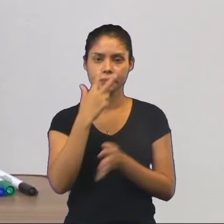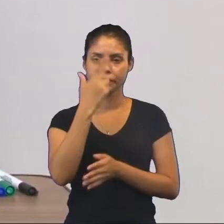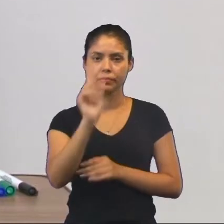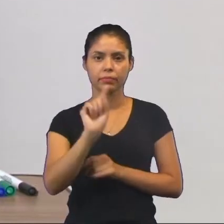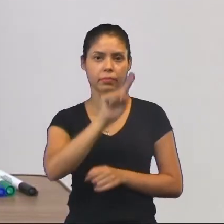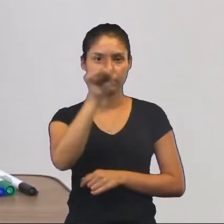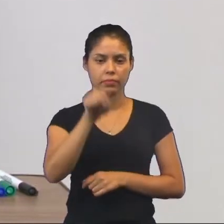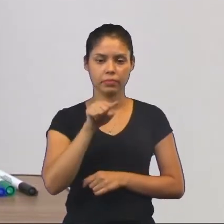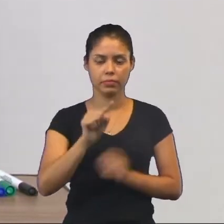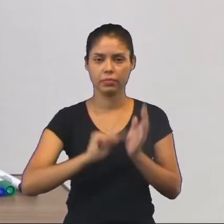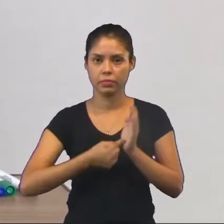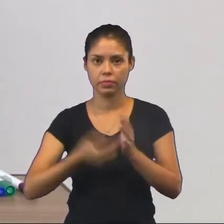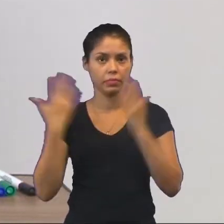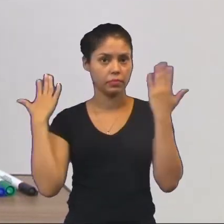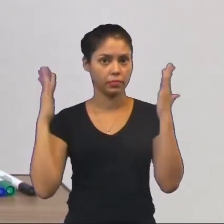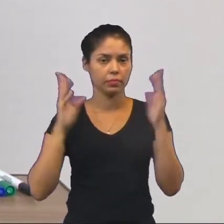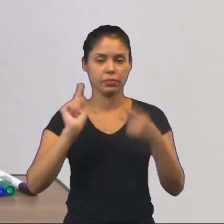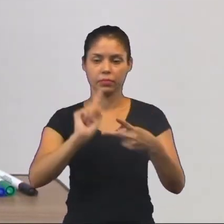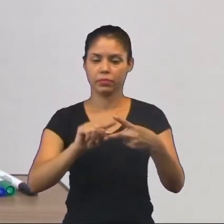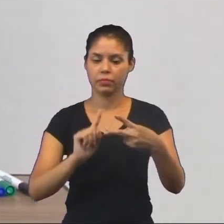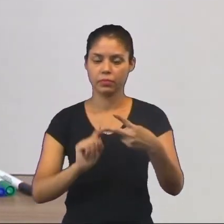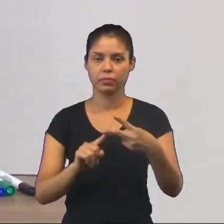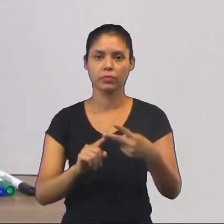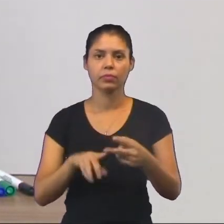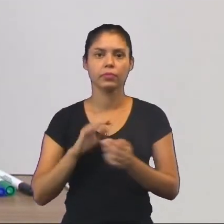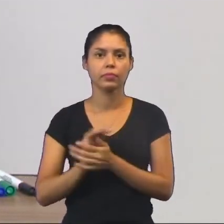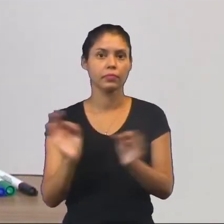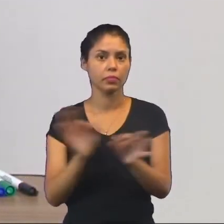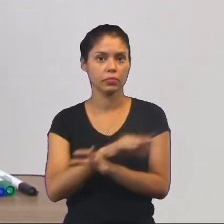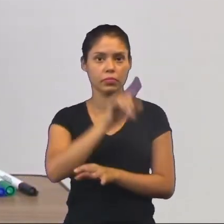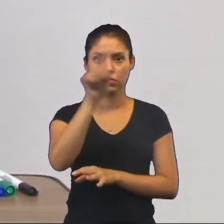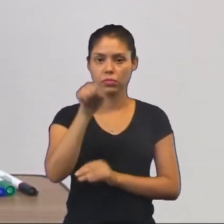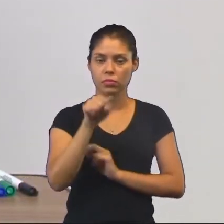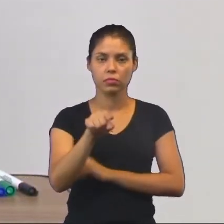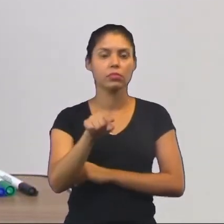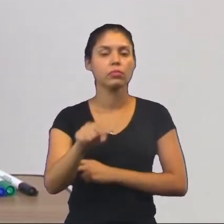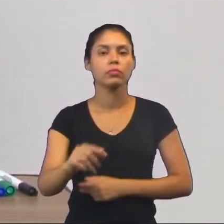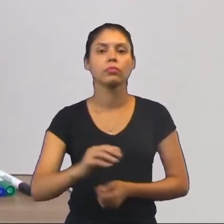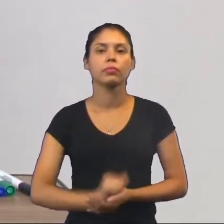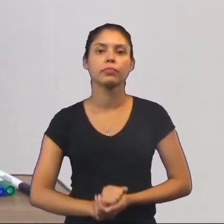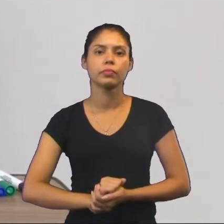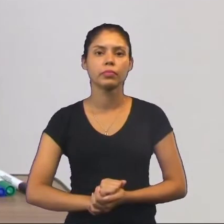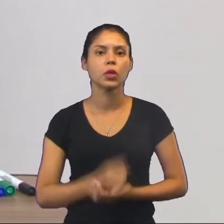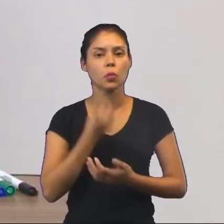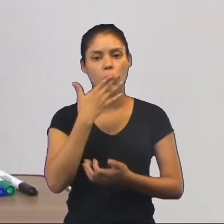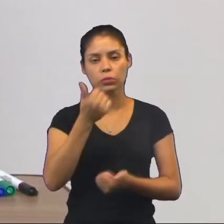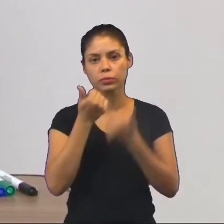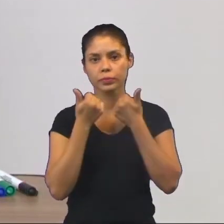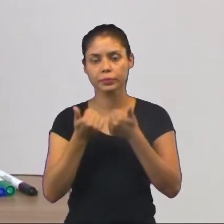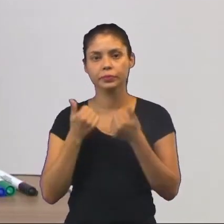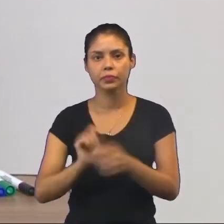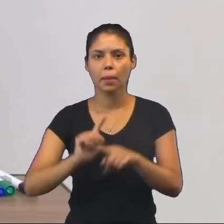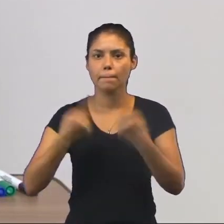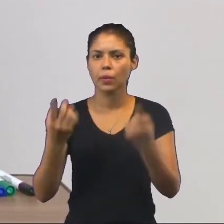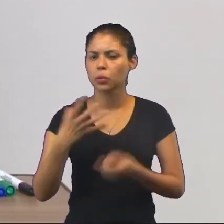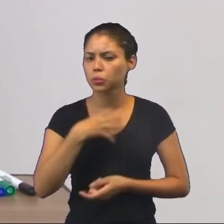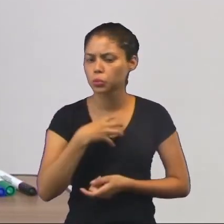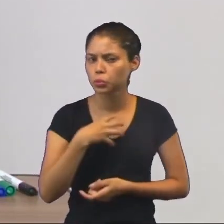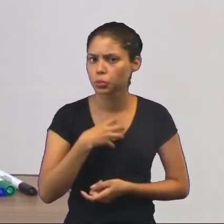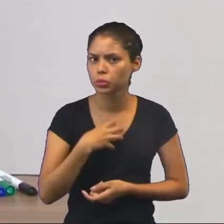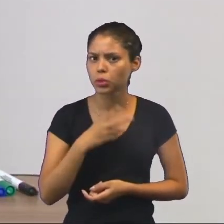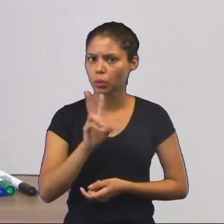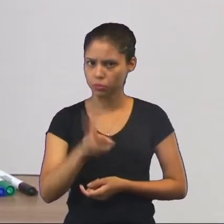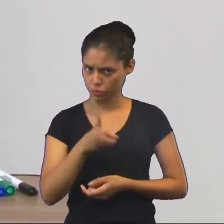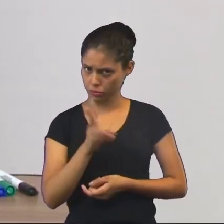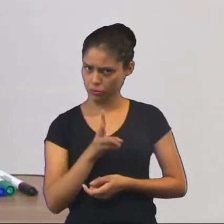A pontuação. Parabéns. As duas frases, elas se encerram com um ponto de interrogação. Muito bem. Mas e o sentido?